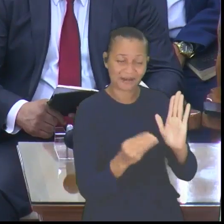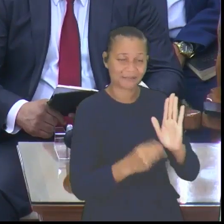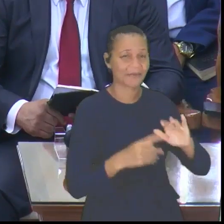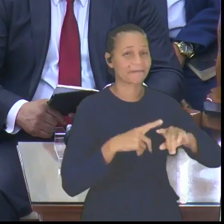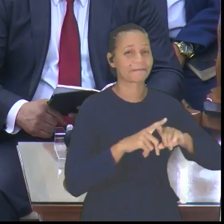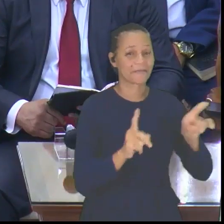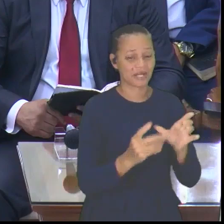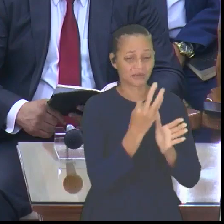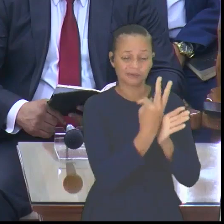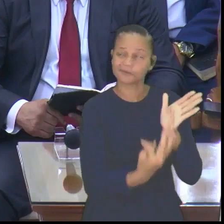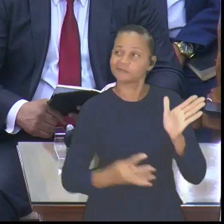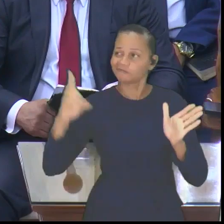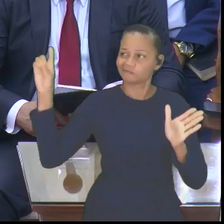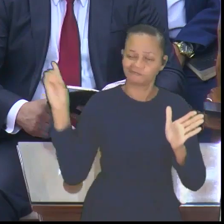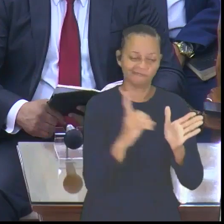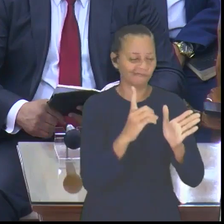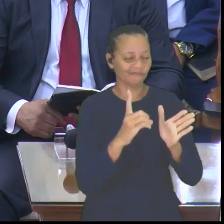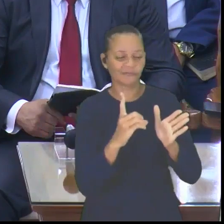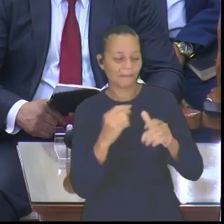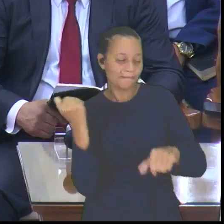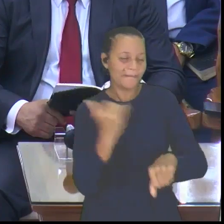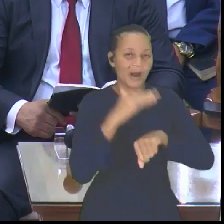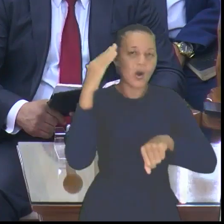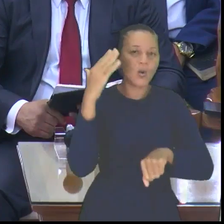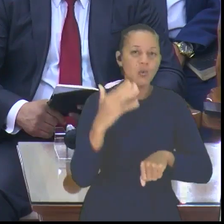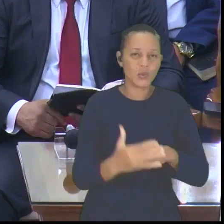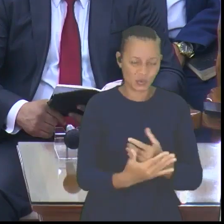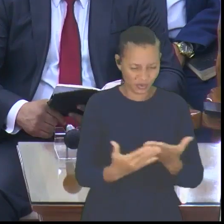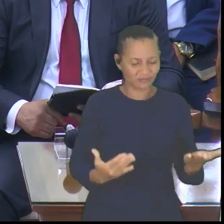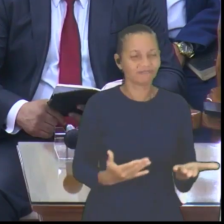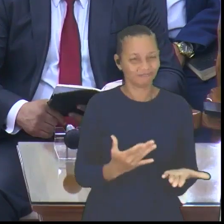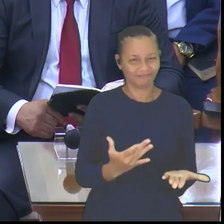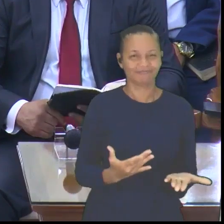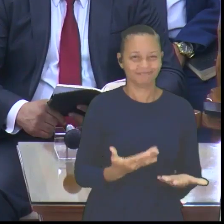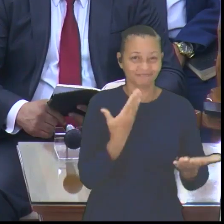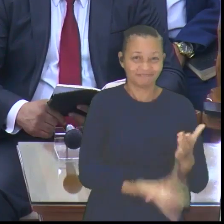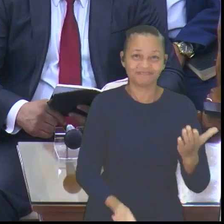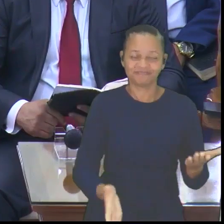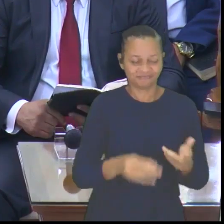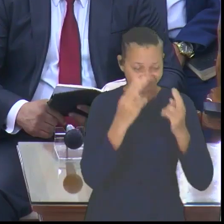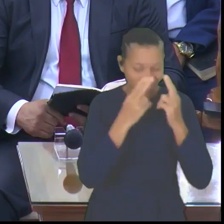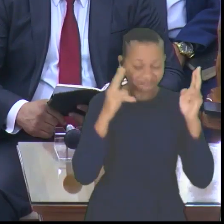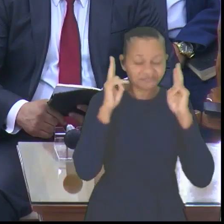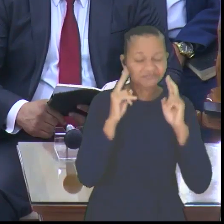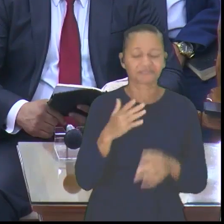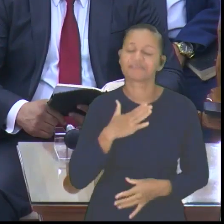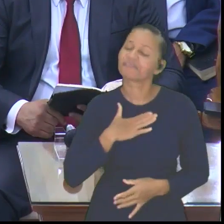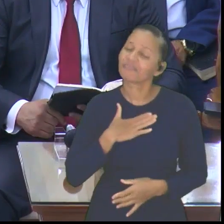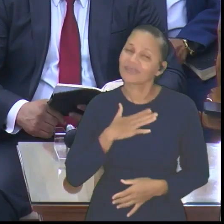que Deus veio para intervir na ação de Herodes. E, meus irmãos,